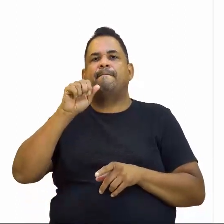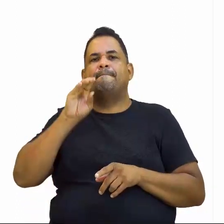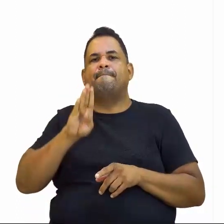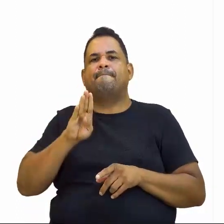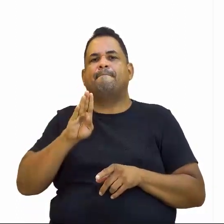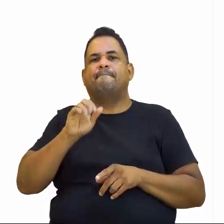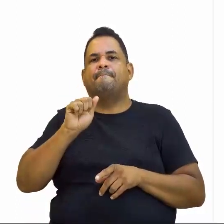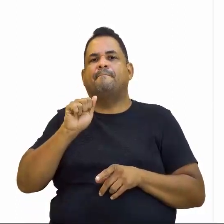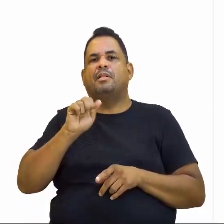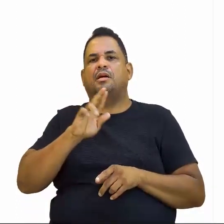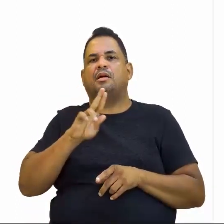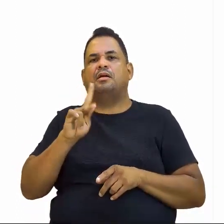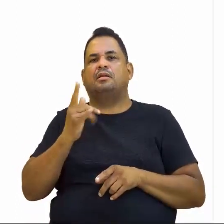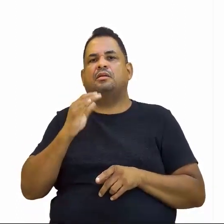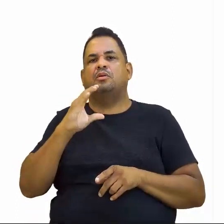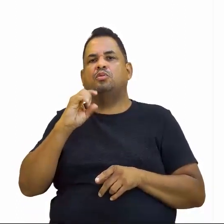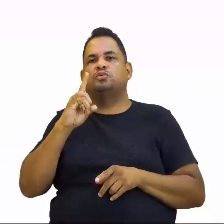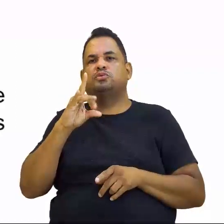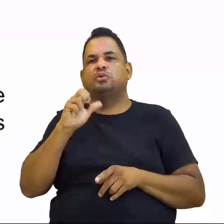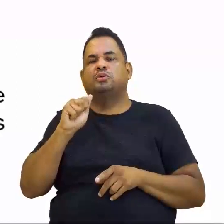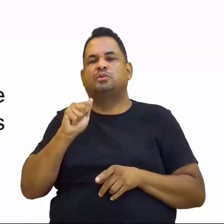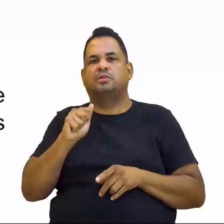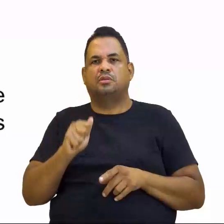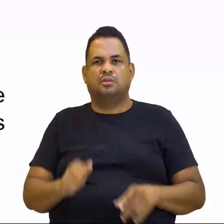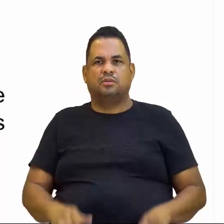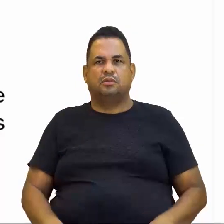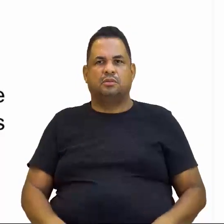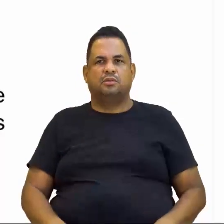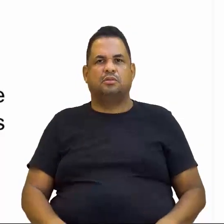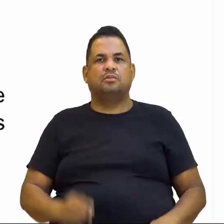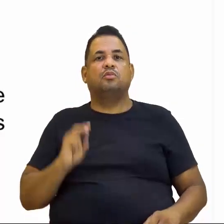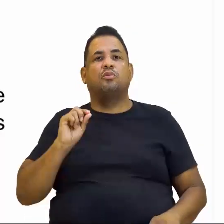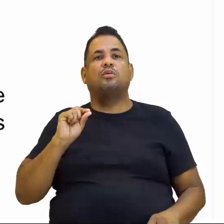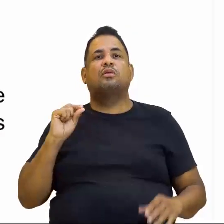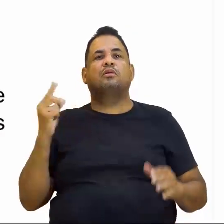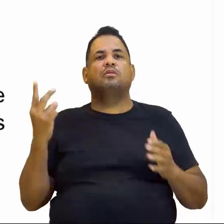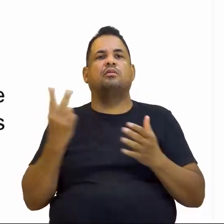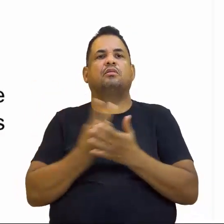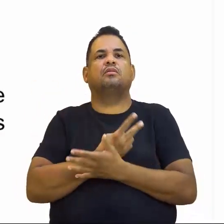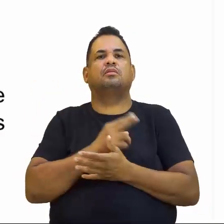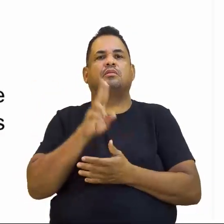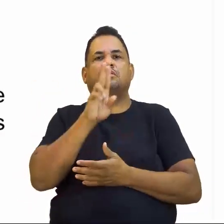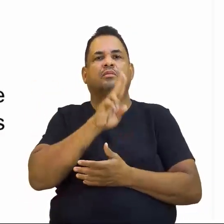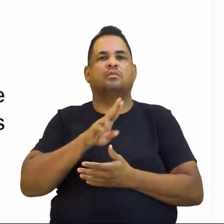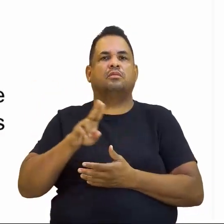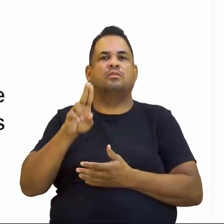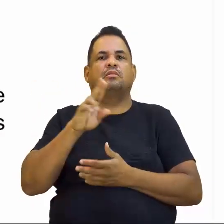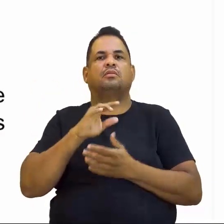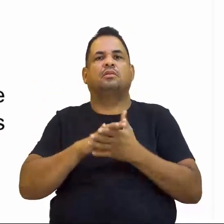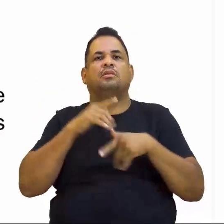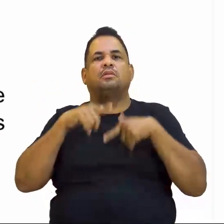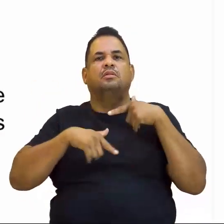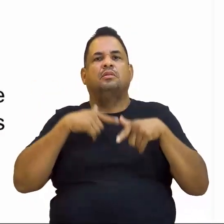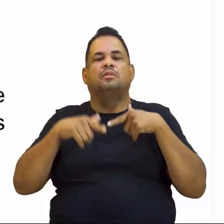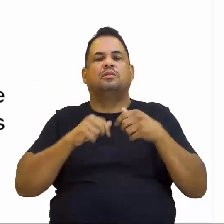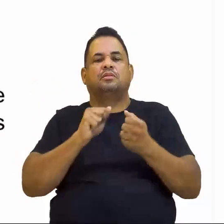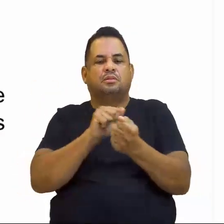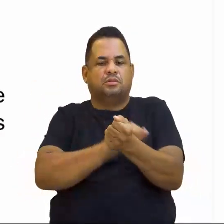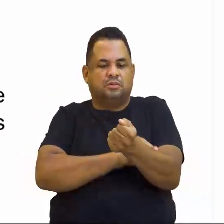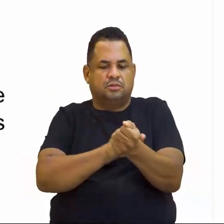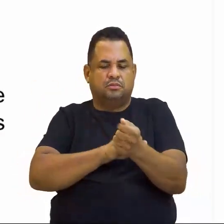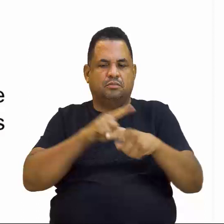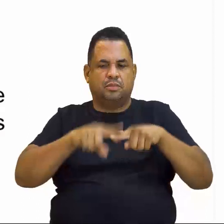barrilha ou soda. Aí o que acontece? Ele vai ser utilizado na produção, olha, de quem?